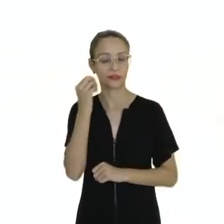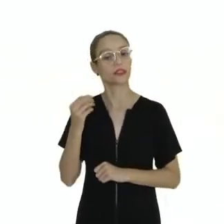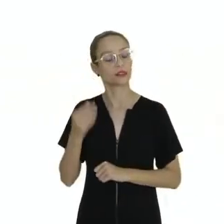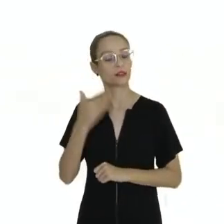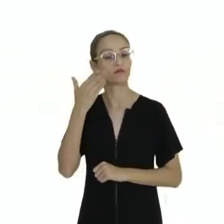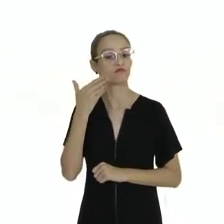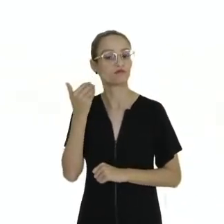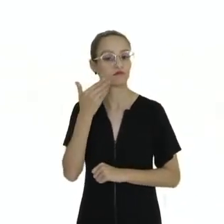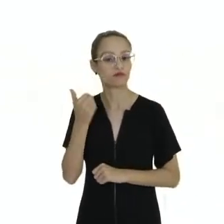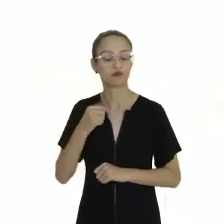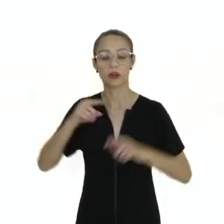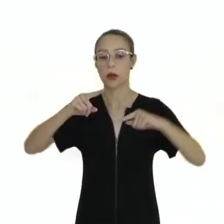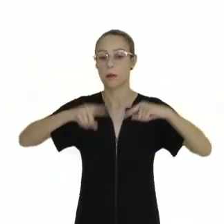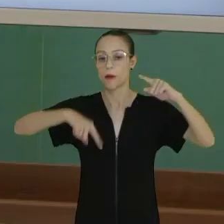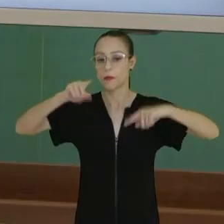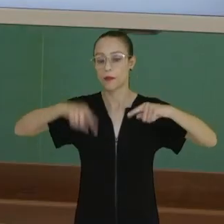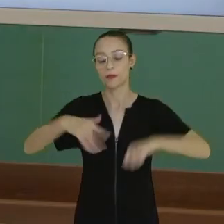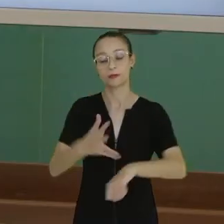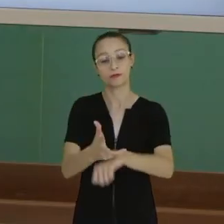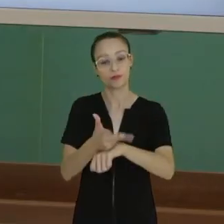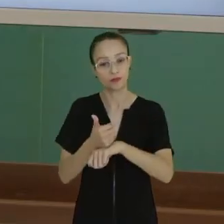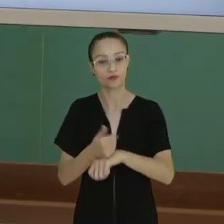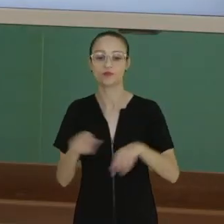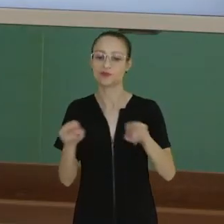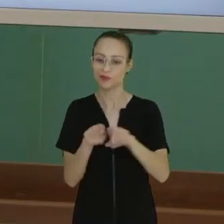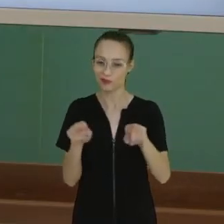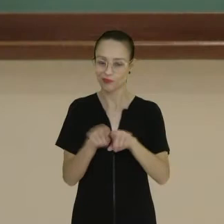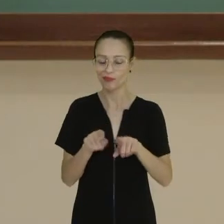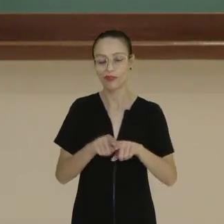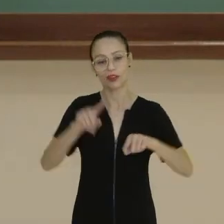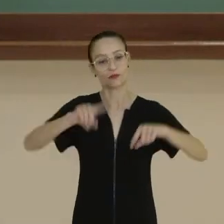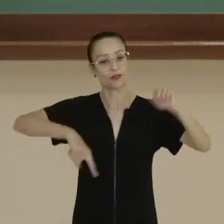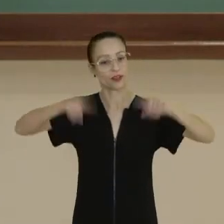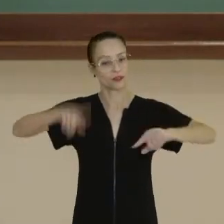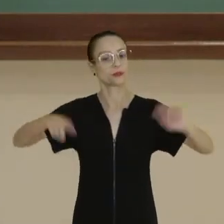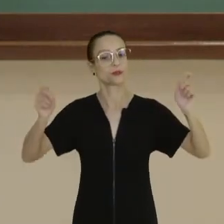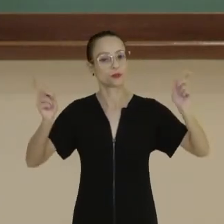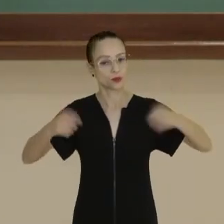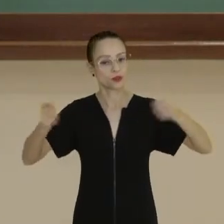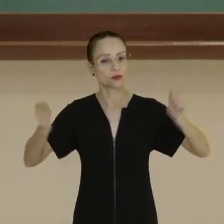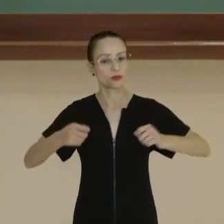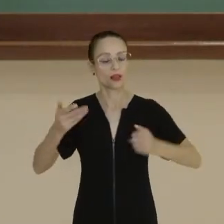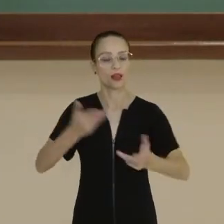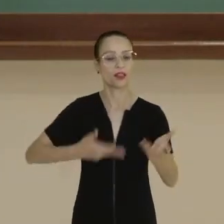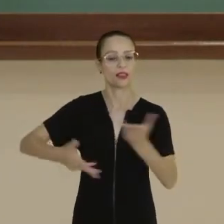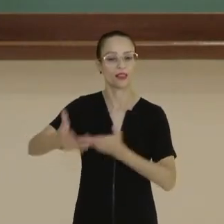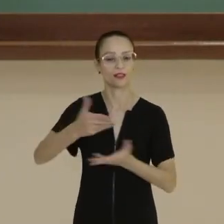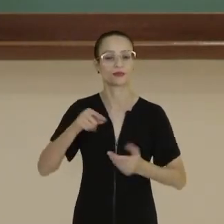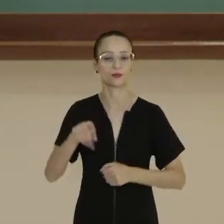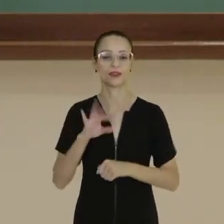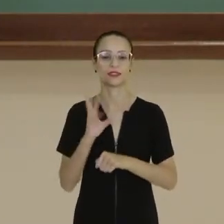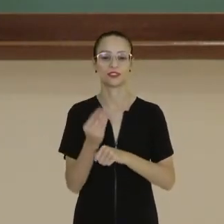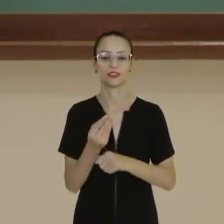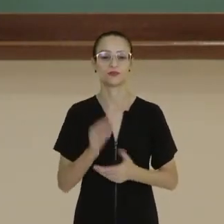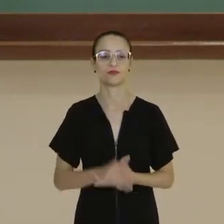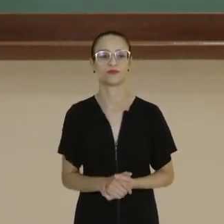explorando níveis, velocidades diferentes. Então, são várias possibilidades de interagir com a obra.